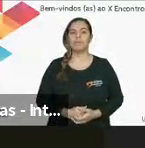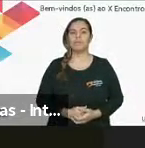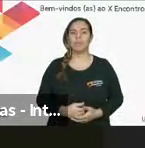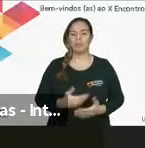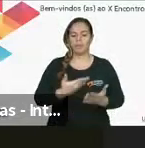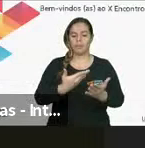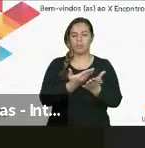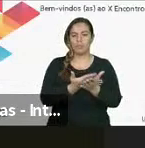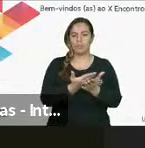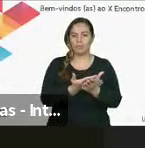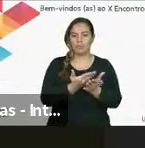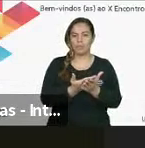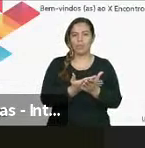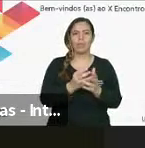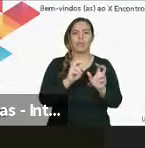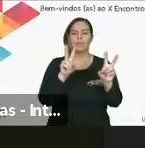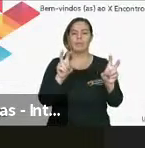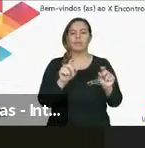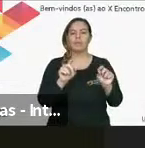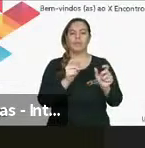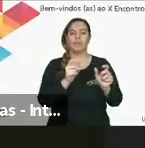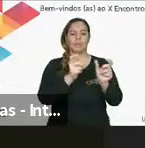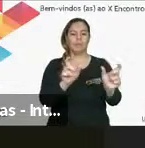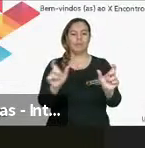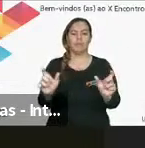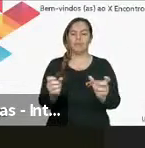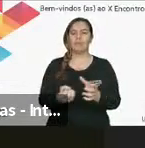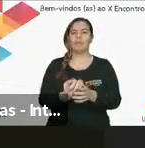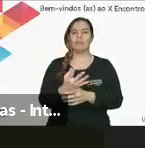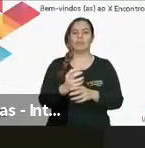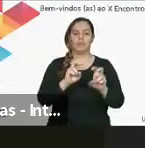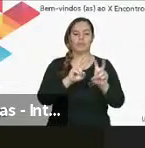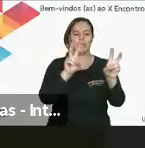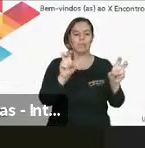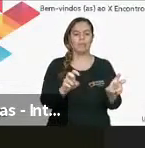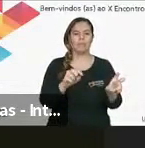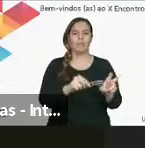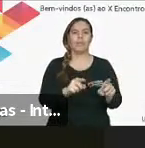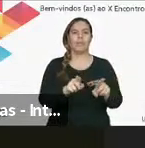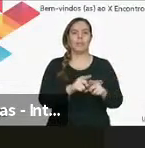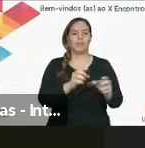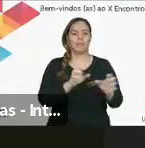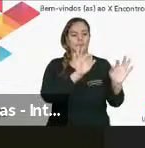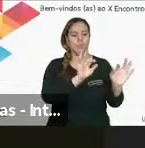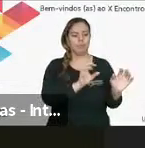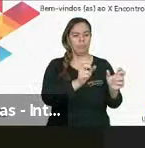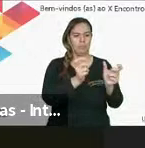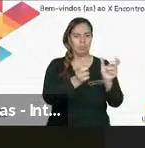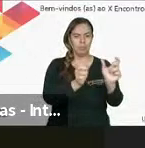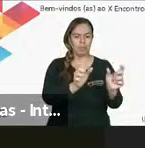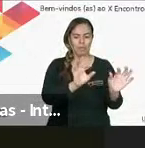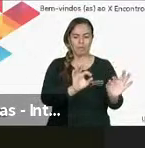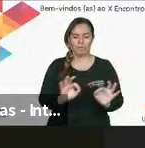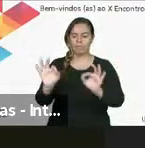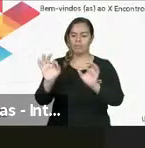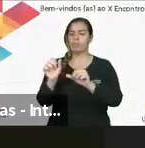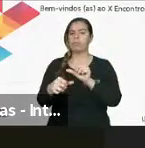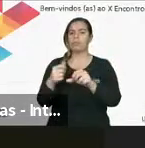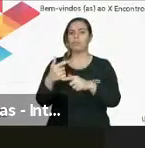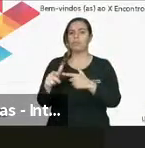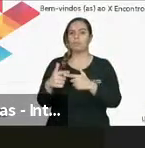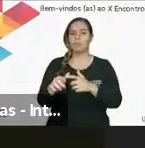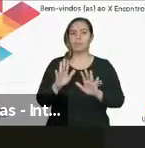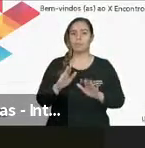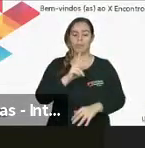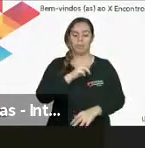estudar a questão dessas palavras geradoras, sistematizá-las e problematizá-las. O Maturana,